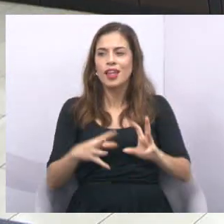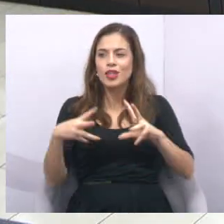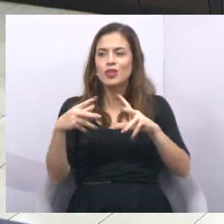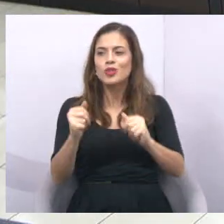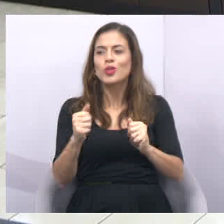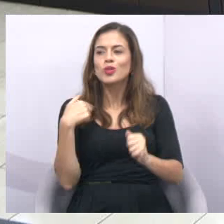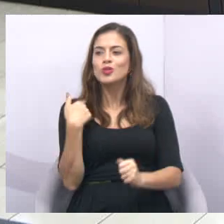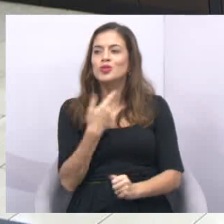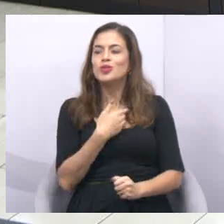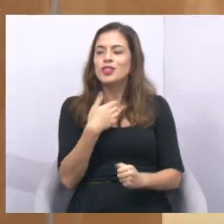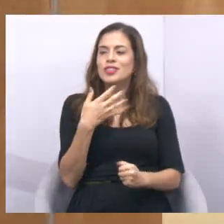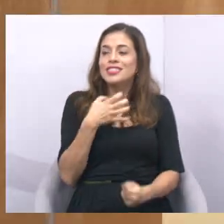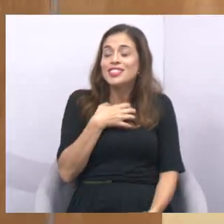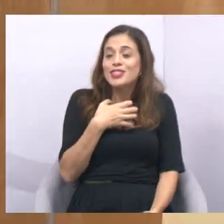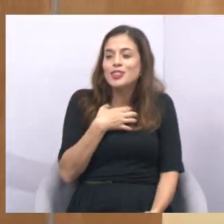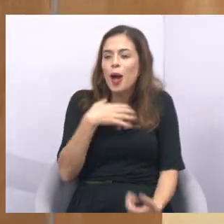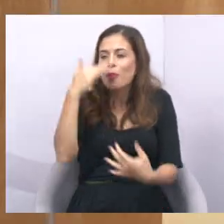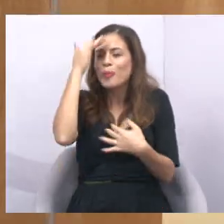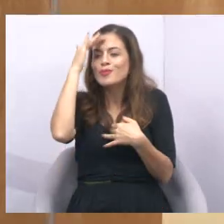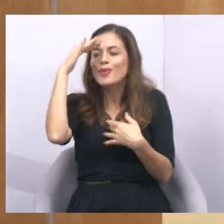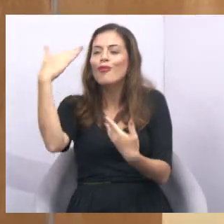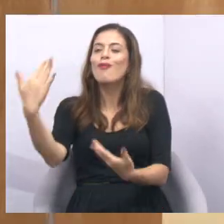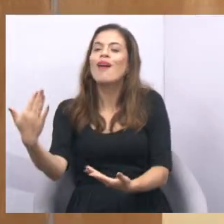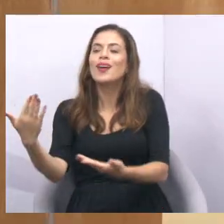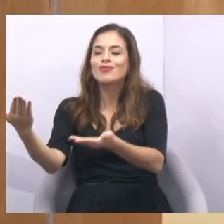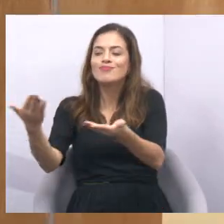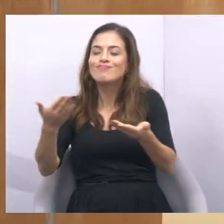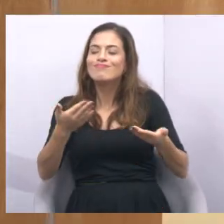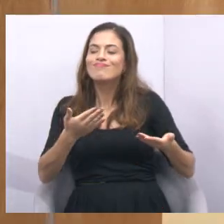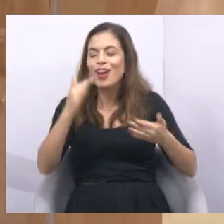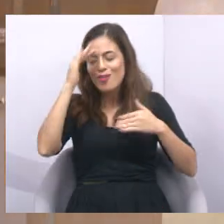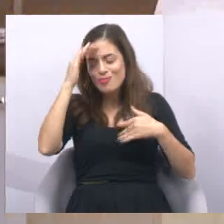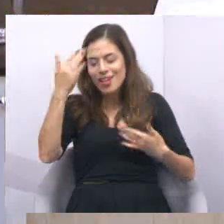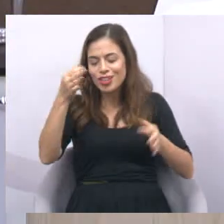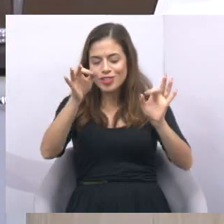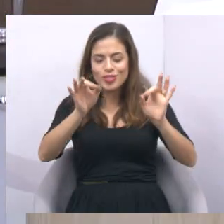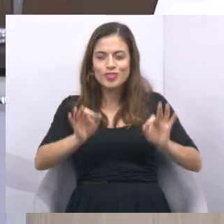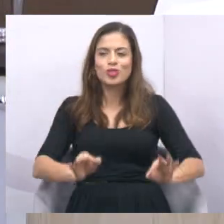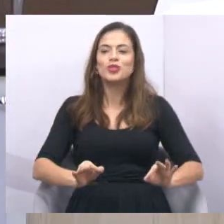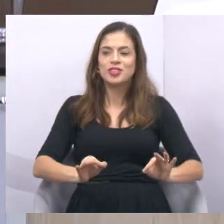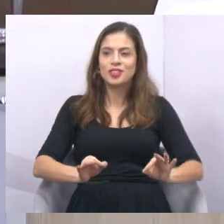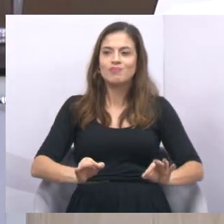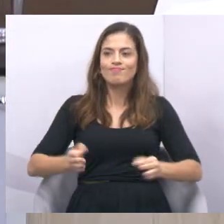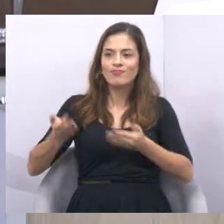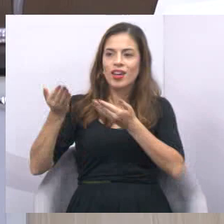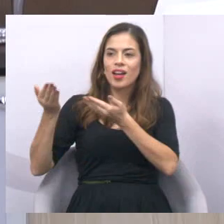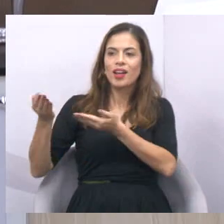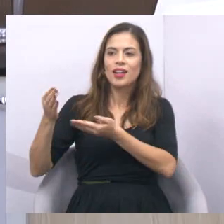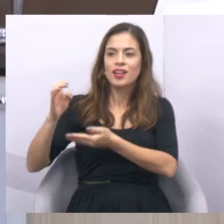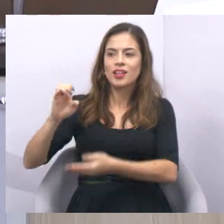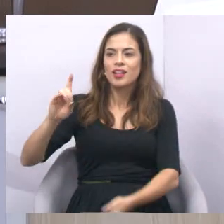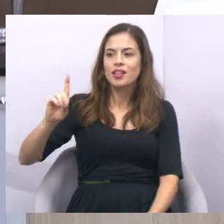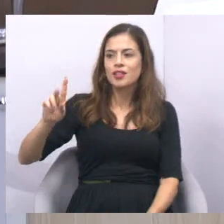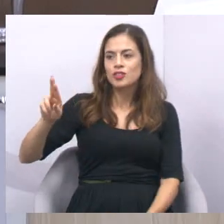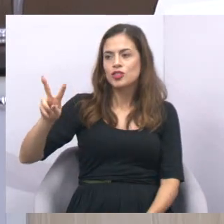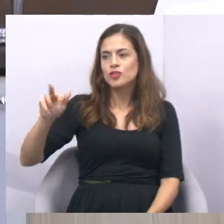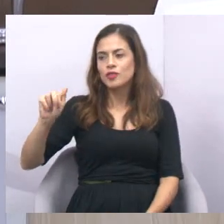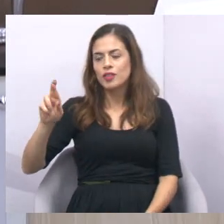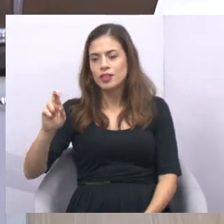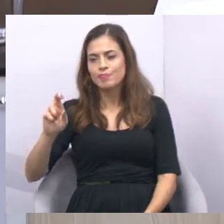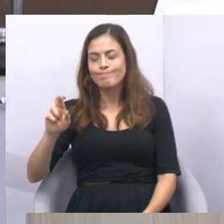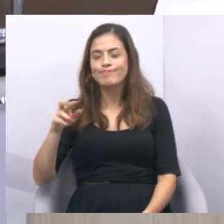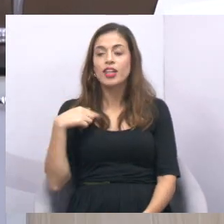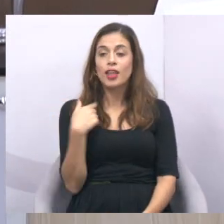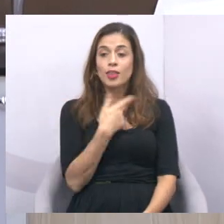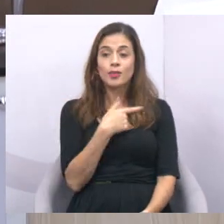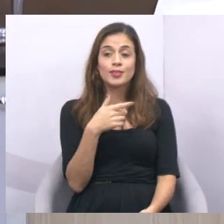sentimos honrados com a presença e com essa justa homenagem ao Edivar. E a nossa cidade também, a nossa cidade de